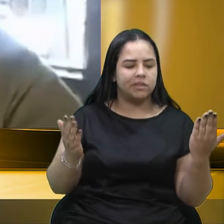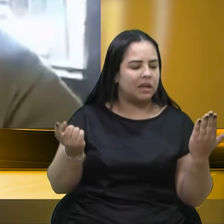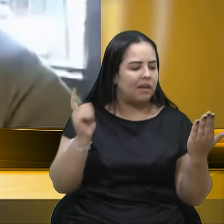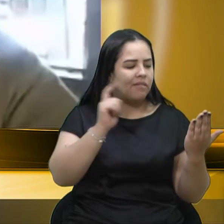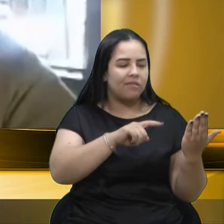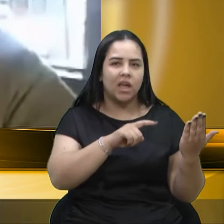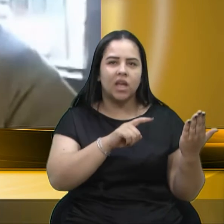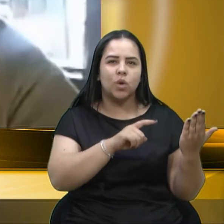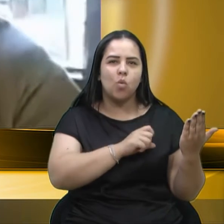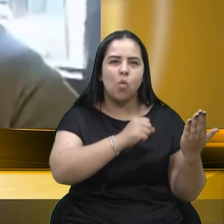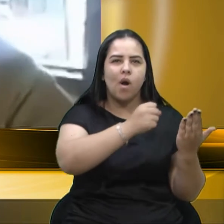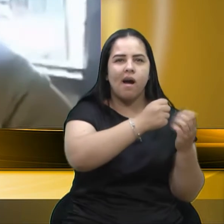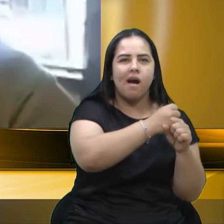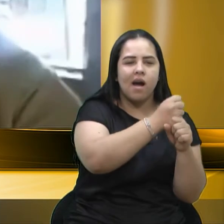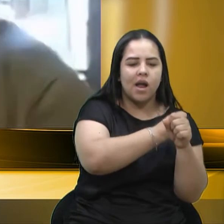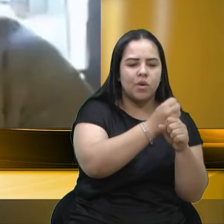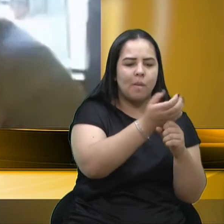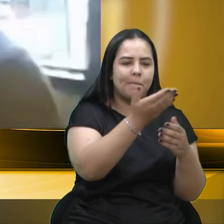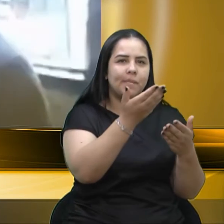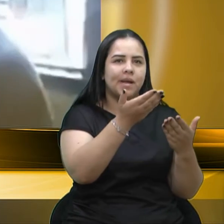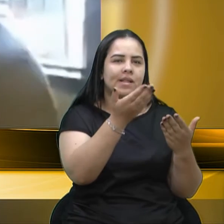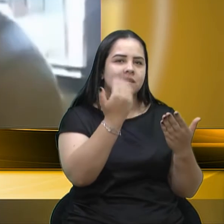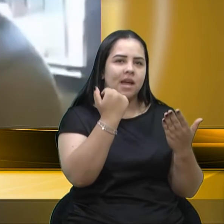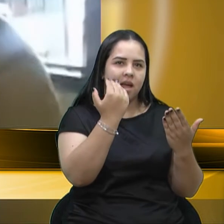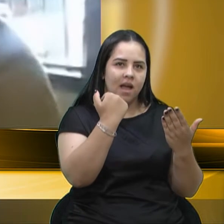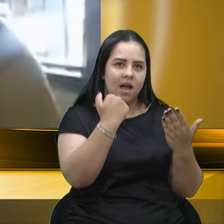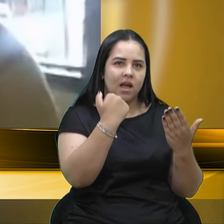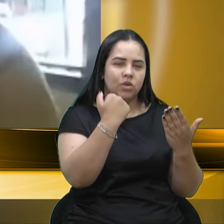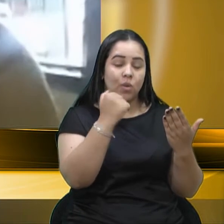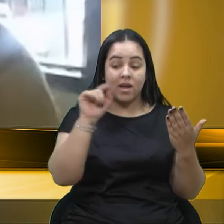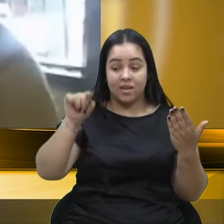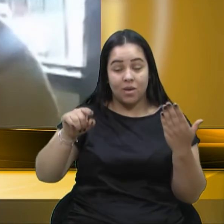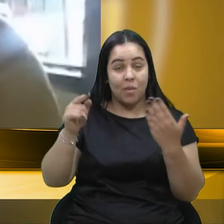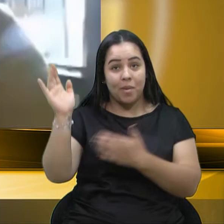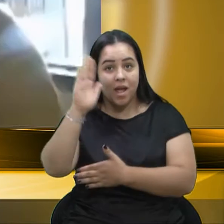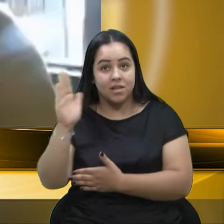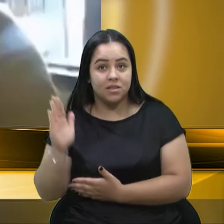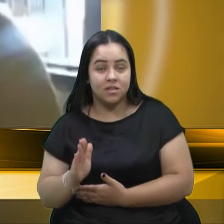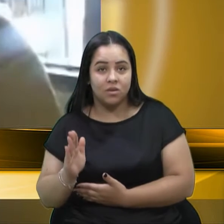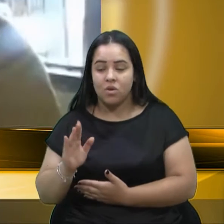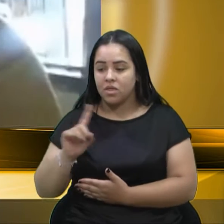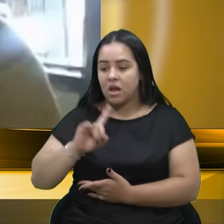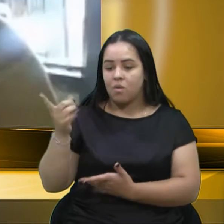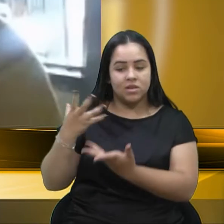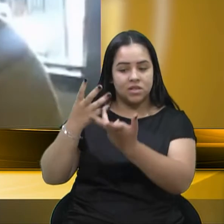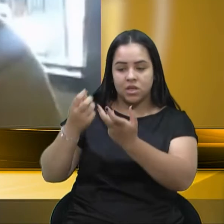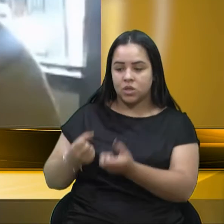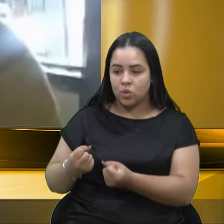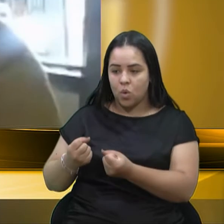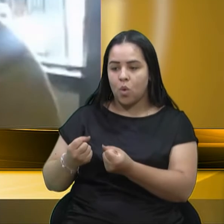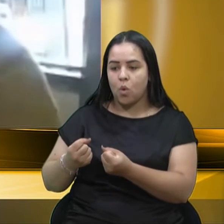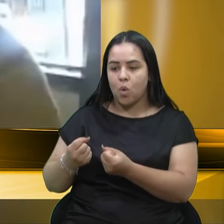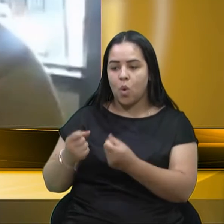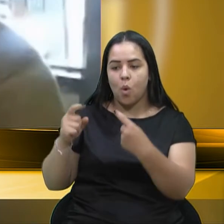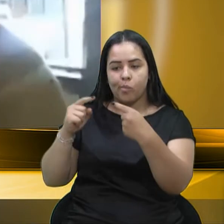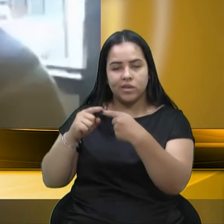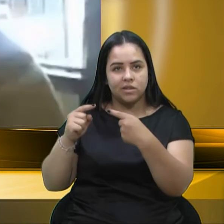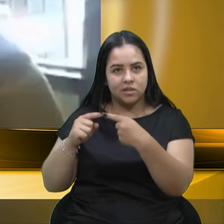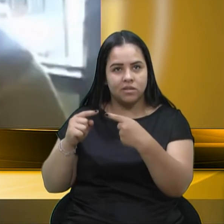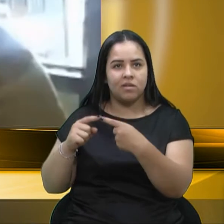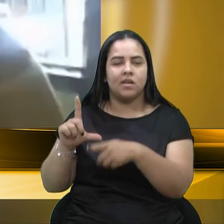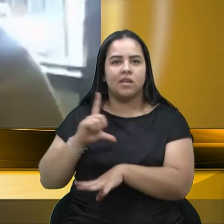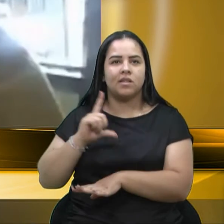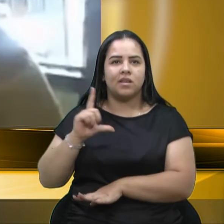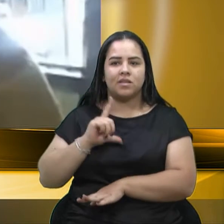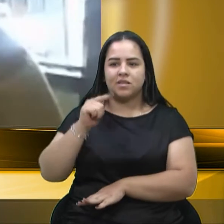acabou recusando o acordo com a Pfizer, né, que oferecia 70 milhões de vacina